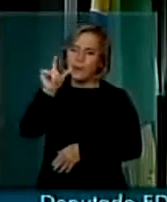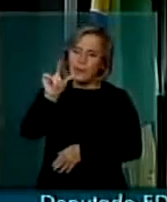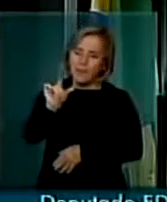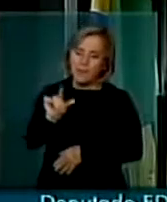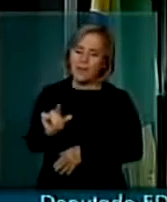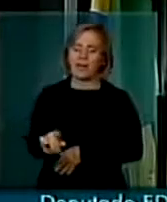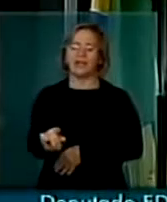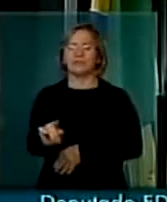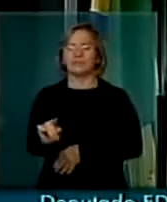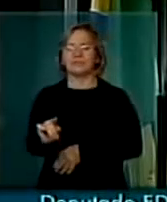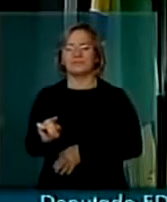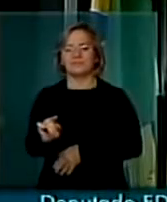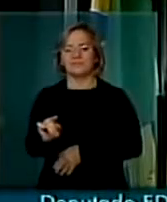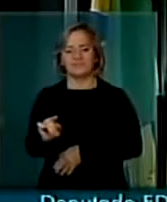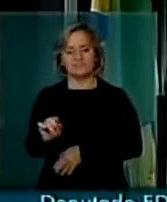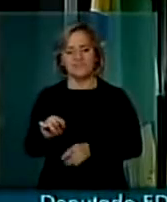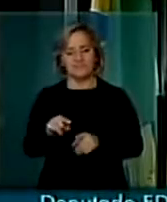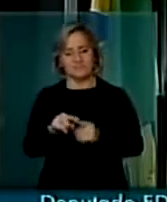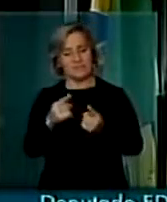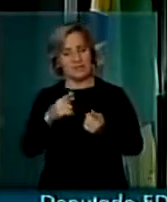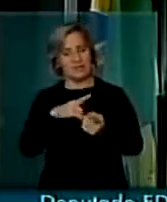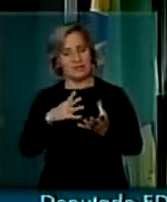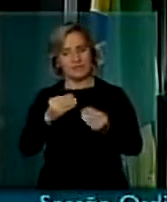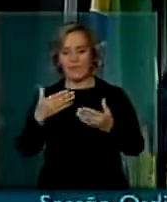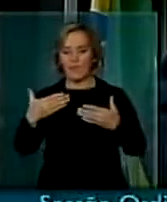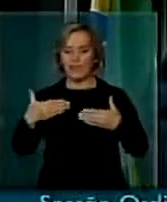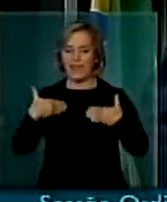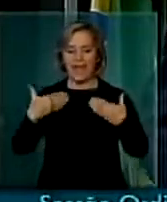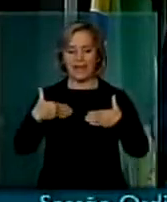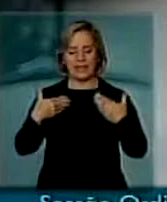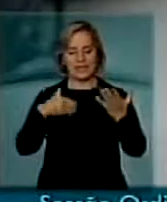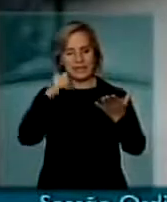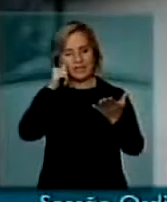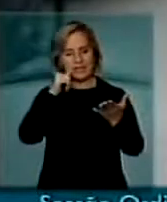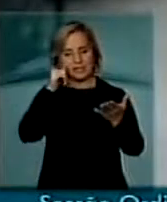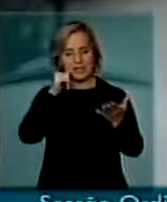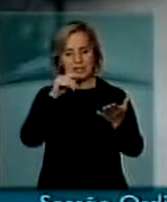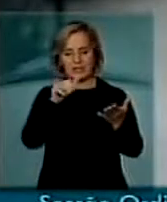ouço com satisfação, com muita alegria, o deputado Emília Fernandes.